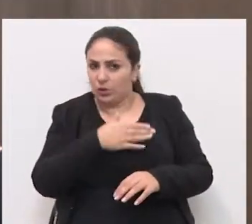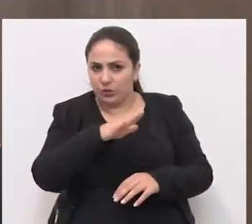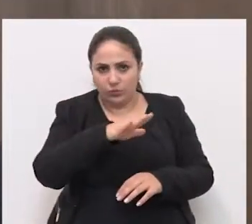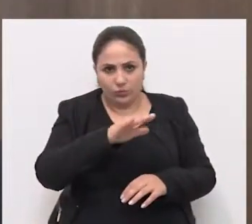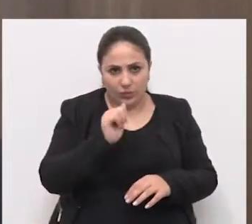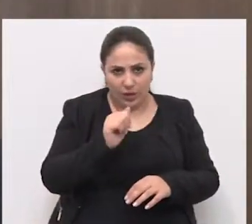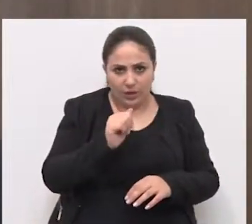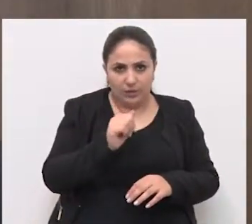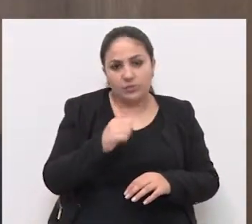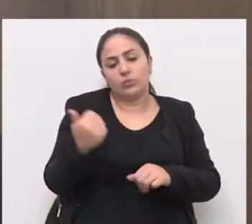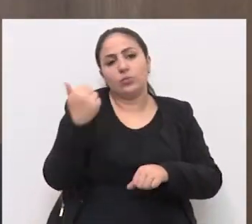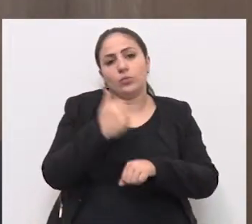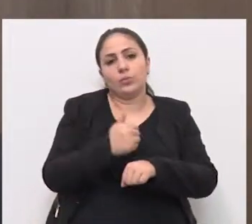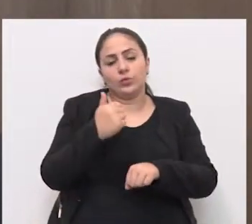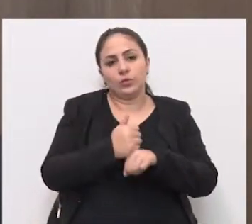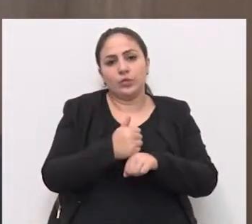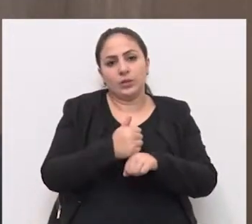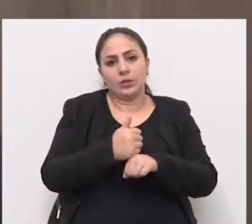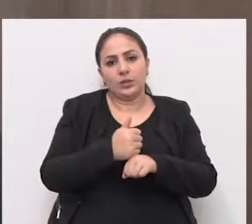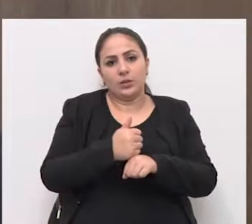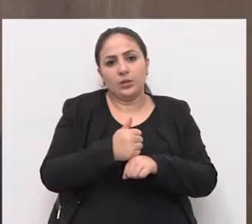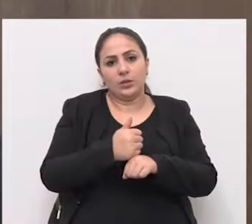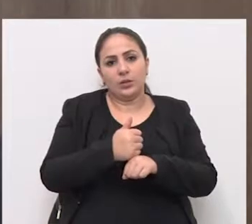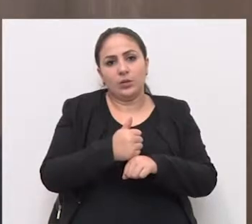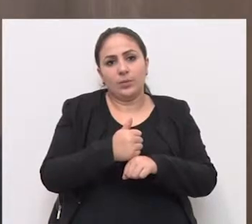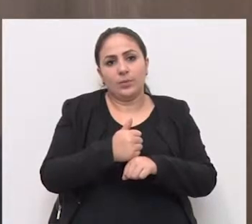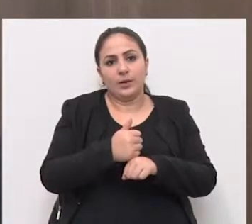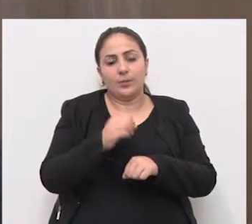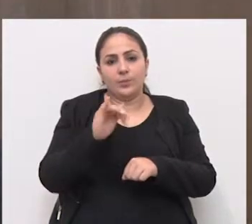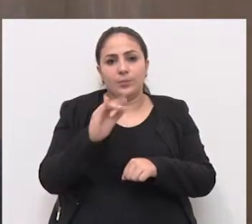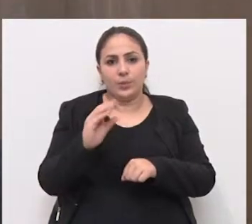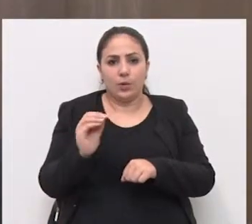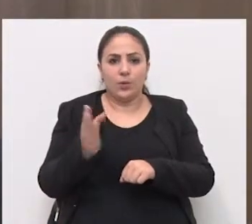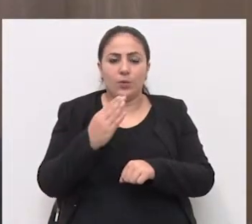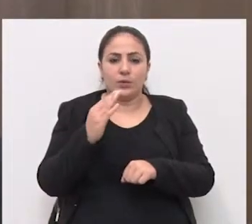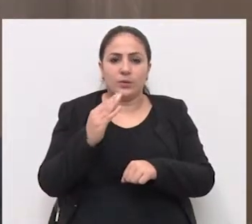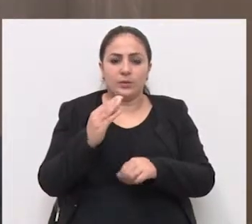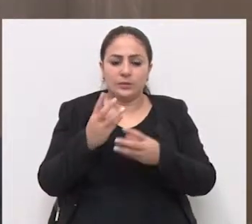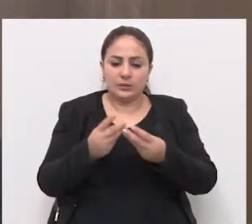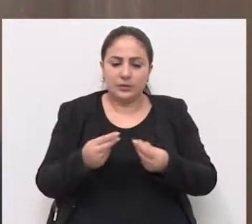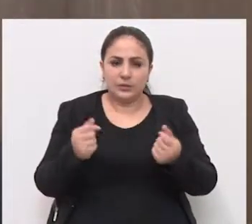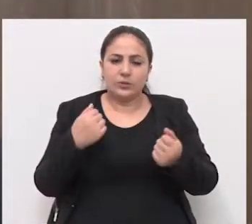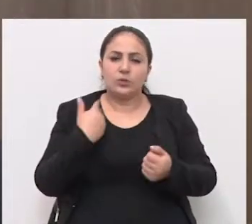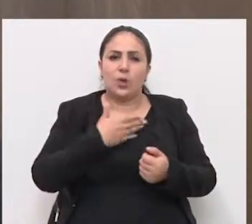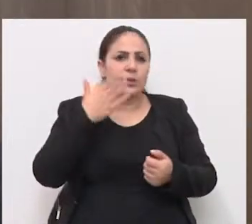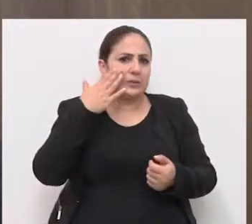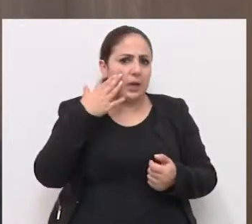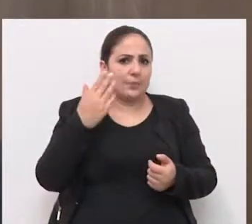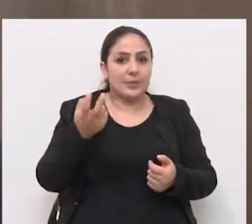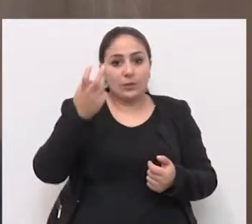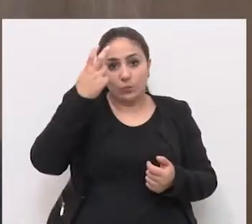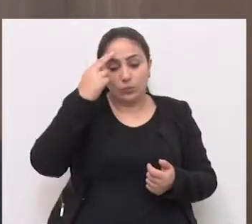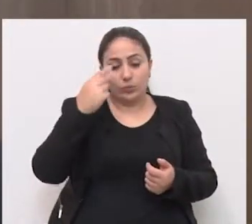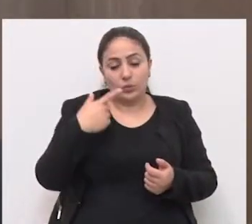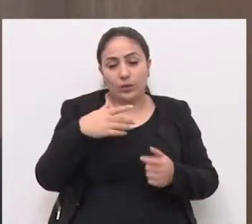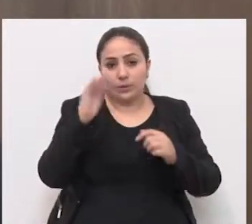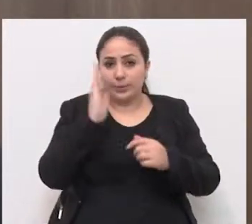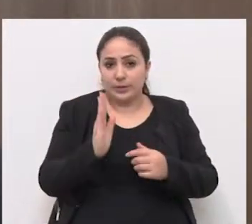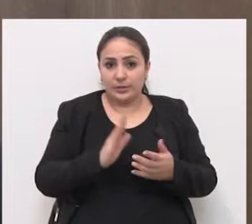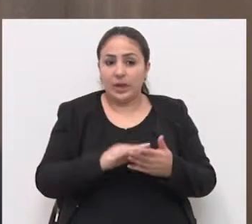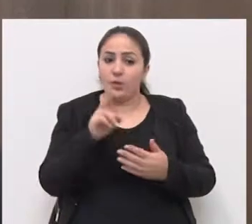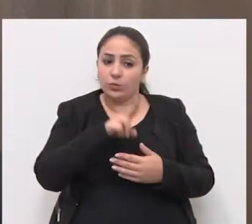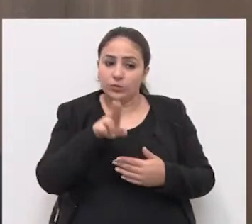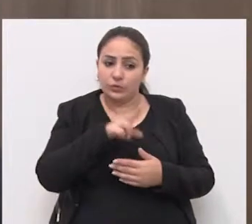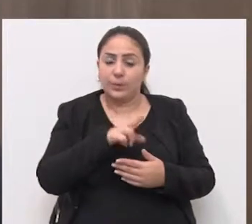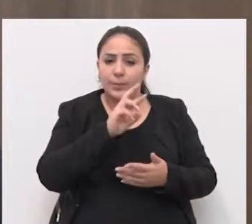Se nós não vamos tirá-las, mas pelo menos substituir por uma óxido biodegradável. A gente sabe que a sacola plástica está na cultura realmente